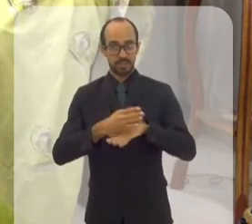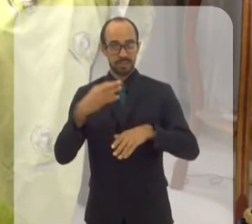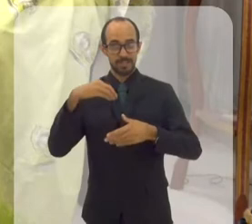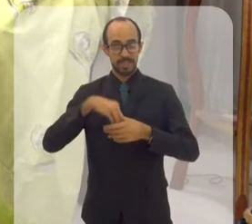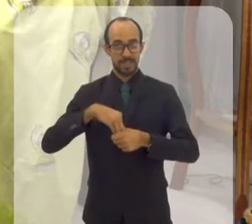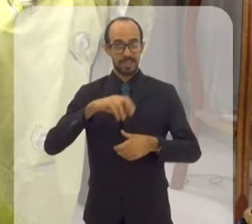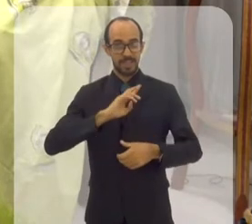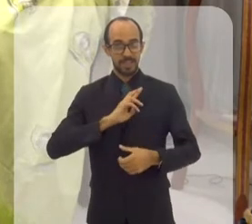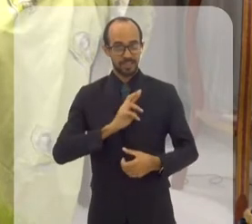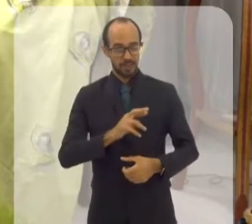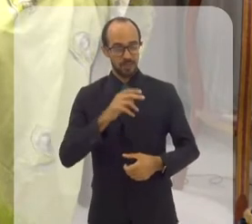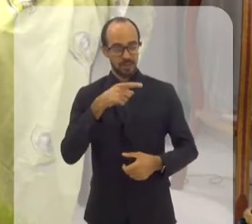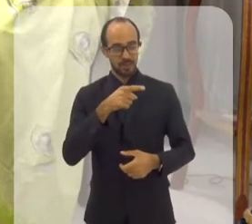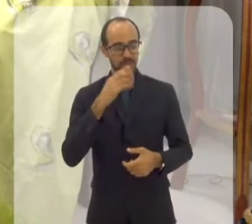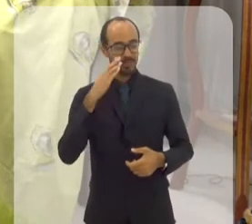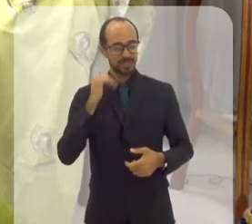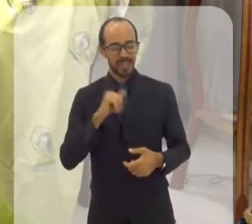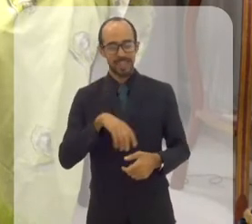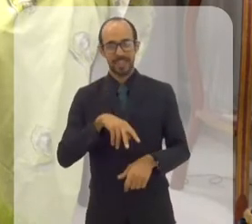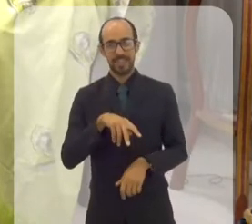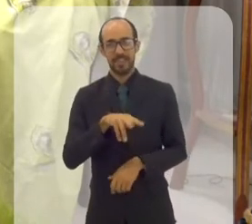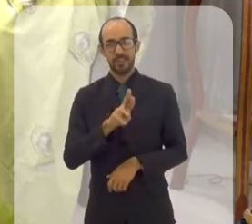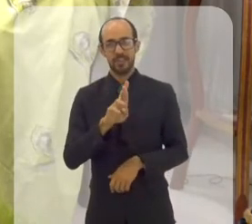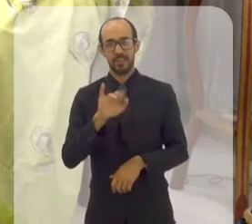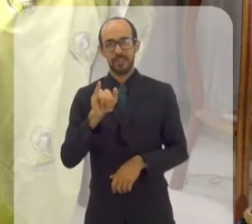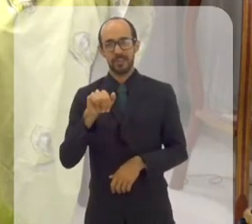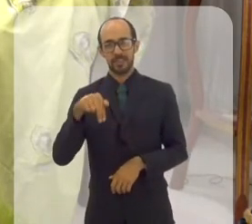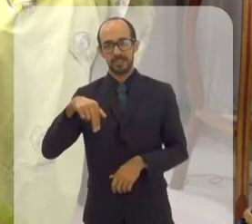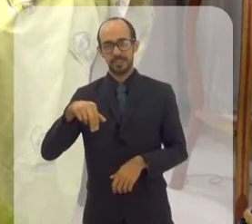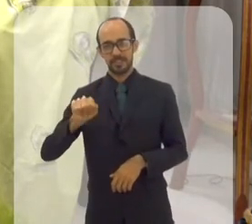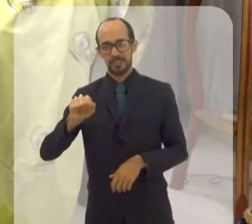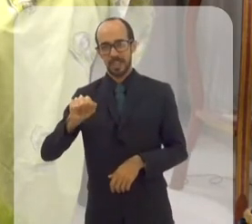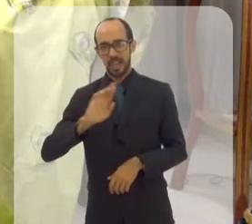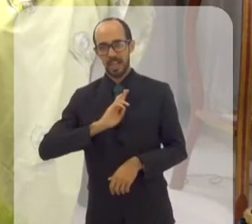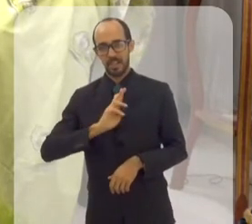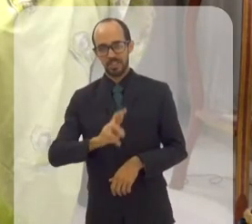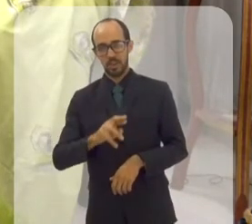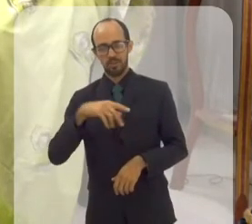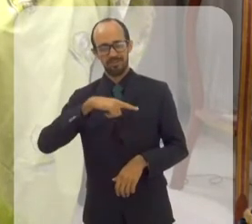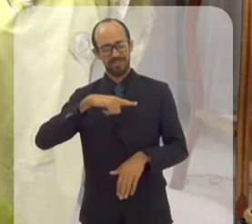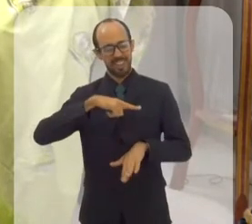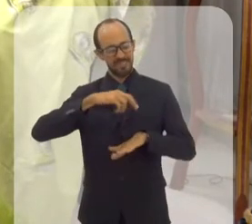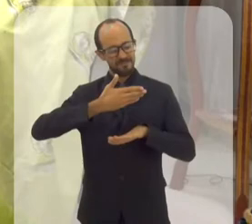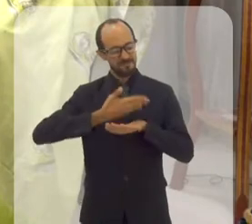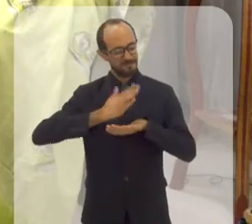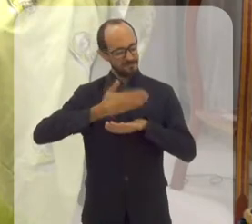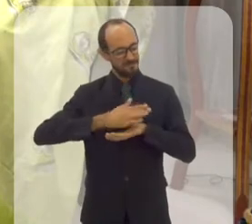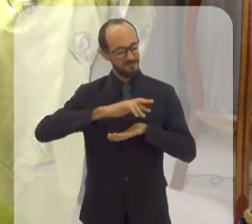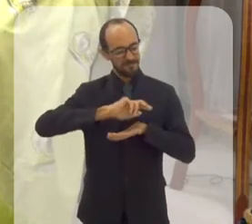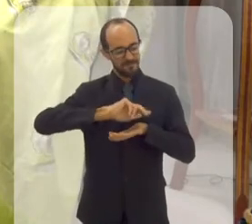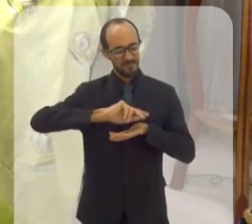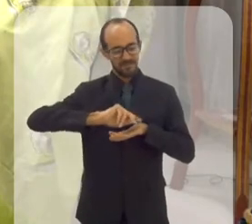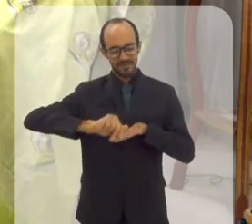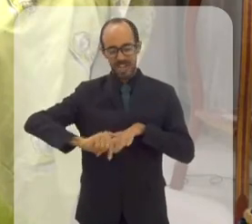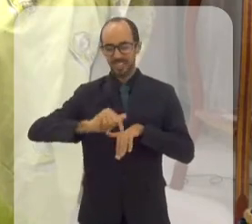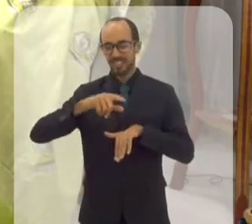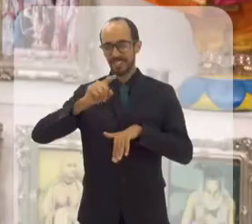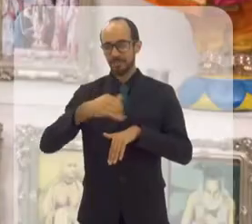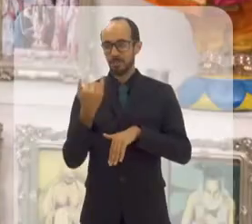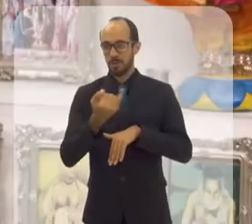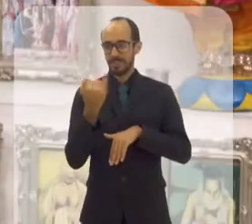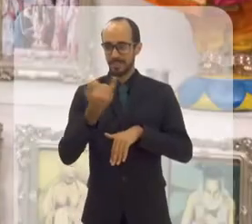práticas dentro da religião. E eu sei que a religião Hare Krishna tem muitas práticas, o hinduísmo tem muitas